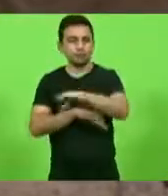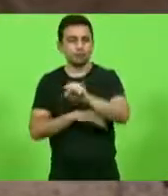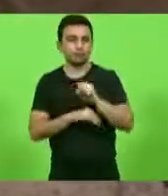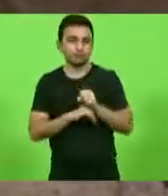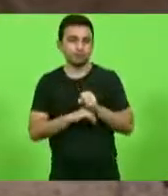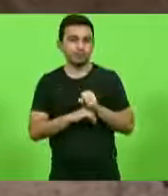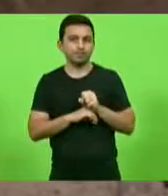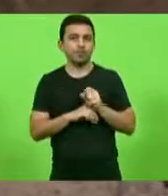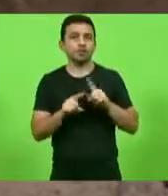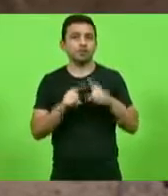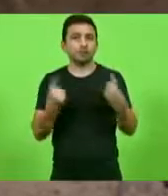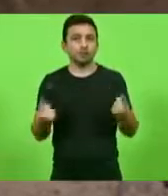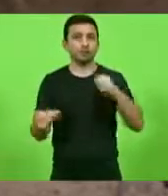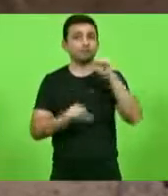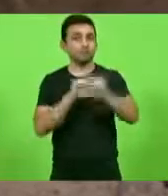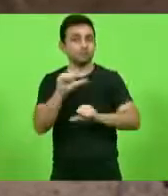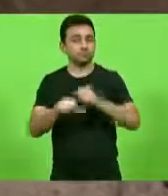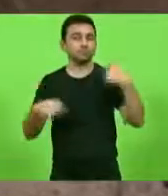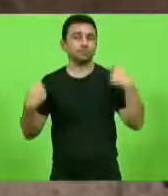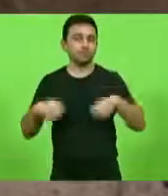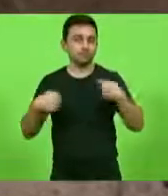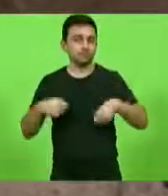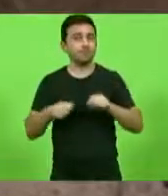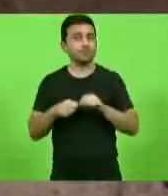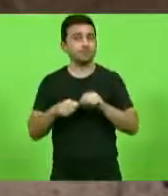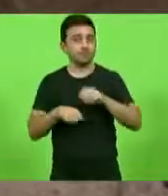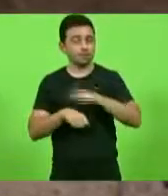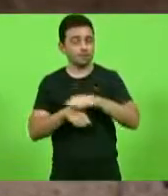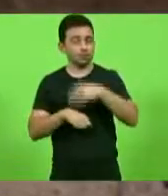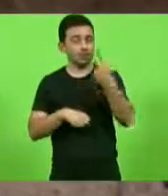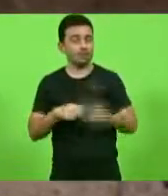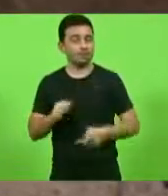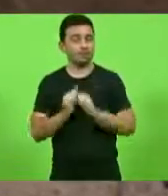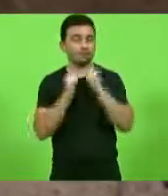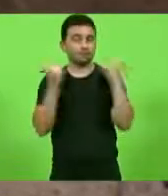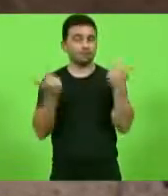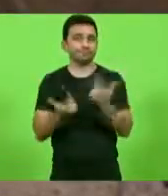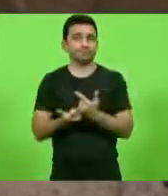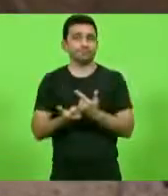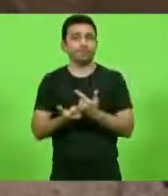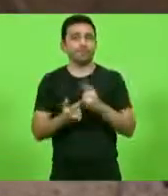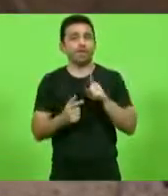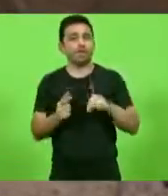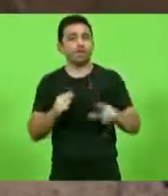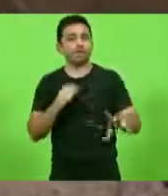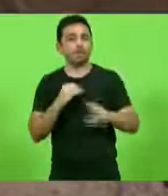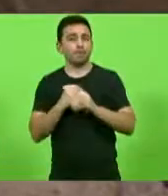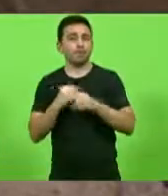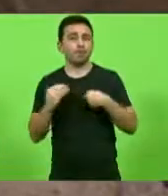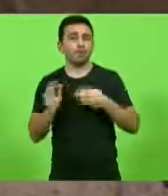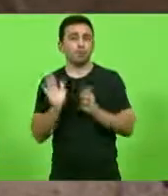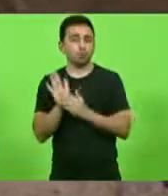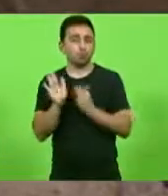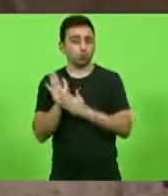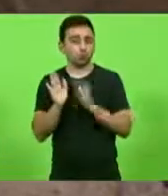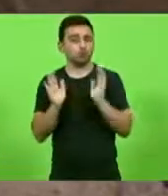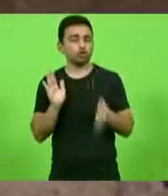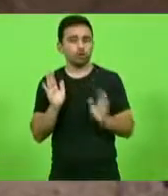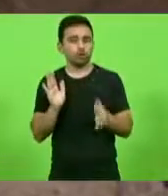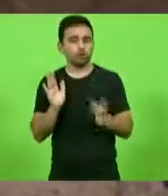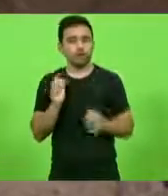é essa transformação que nós temos que fazer aqui na Assembleia Legislativa, que é uma emenda que eu já propus na Comissão de Finanças,